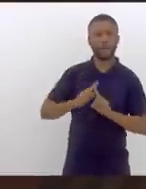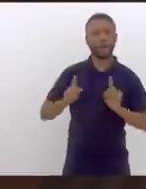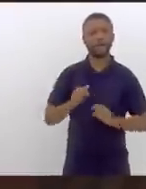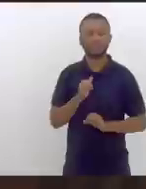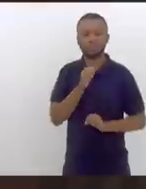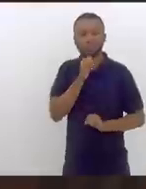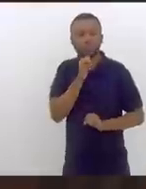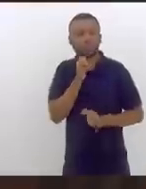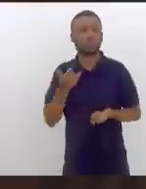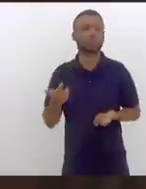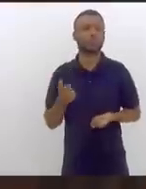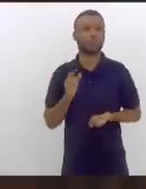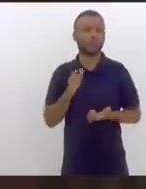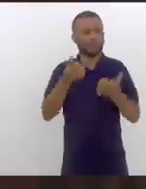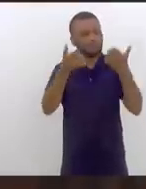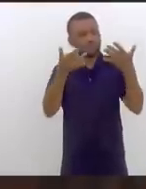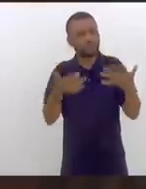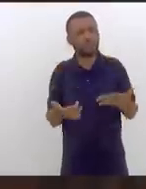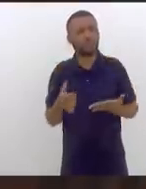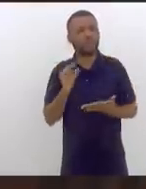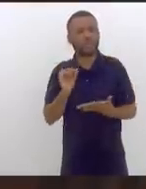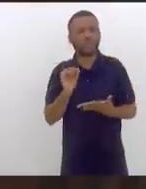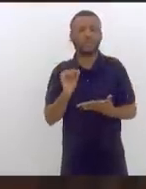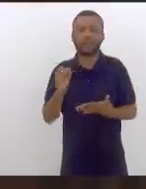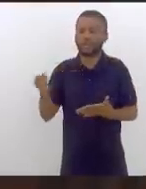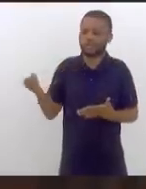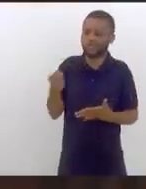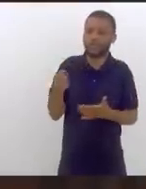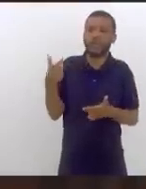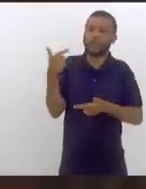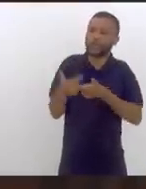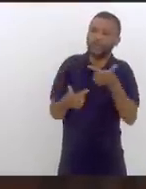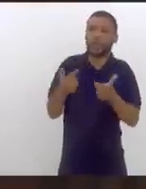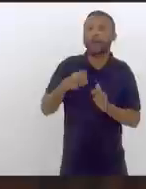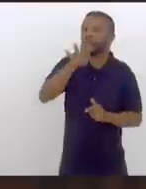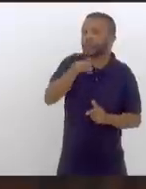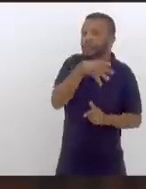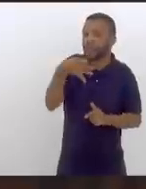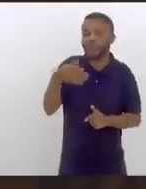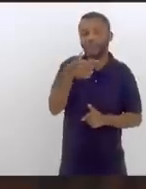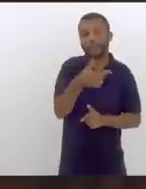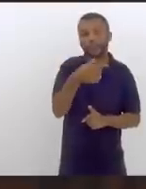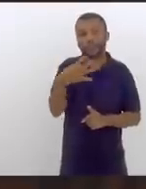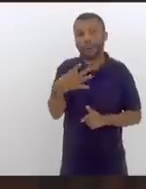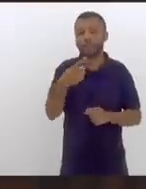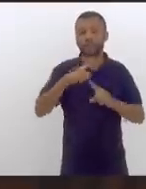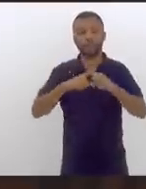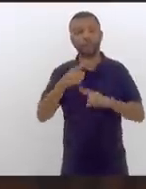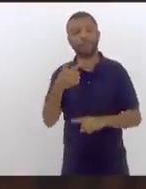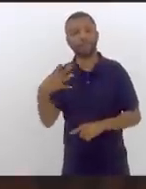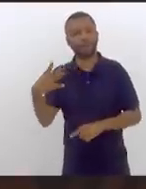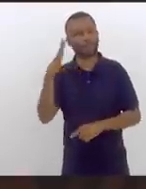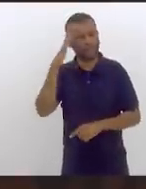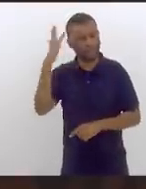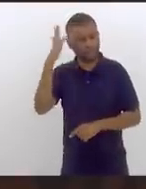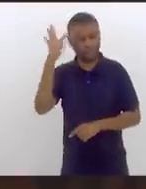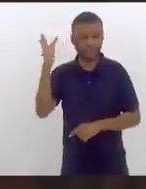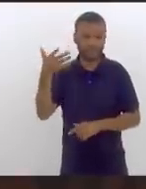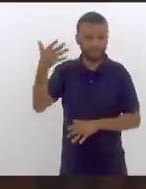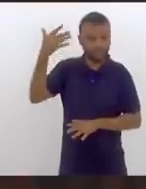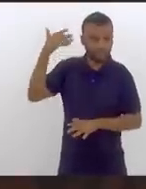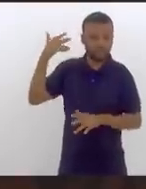infelizmente eu digo isso botava a gente trabalhar 24 eu era motorista Imagine você vim trabalhar 24 24